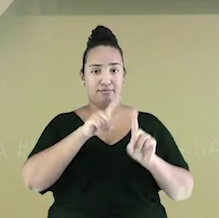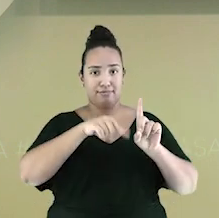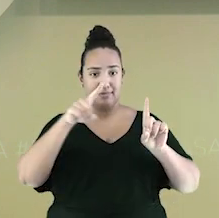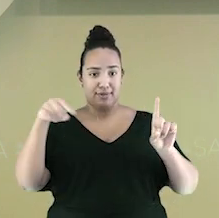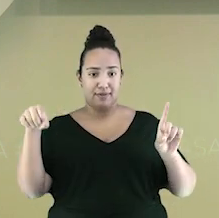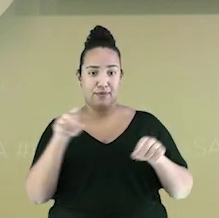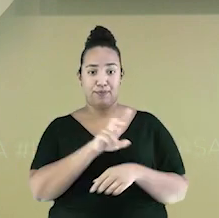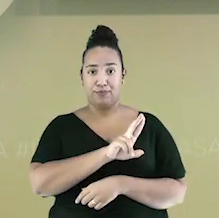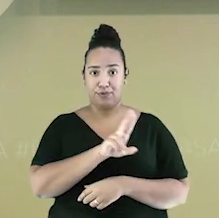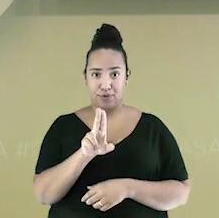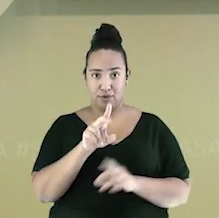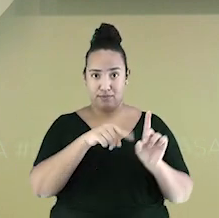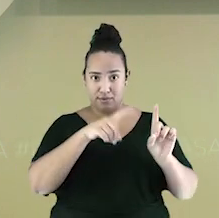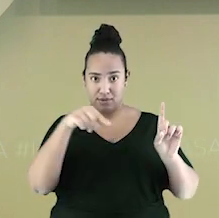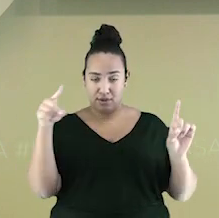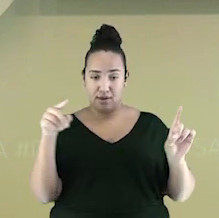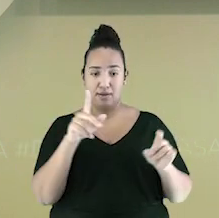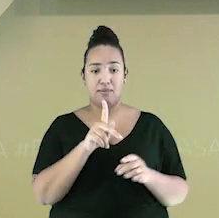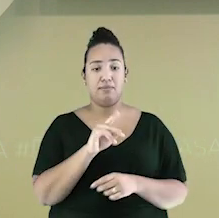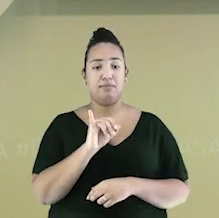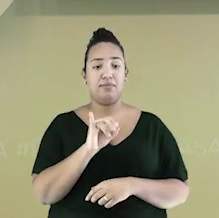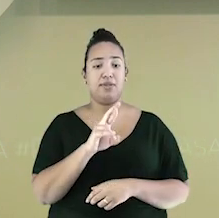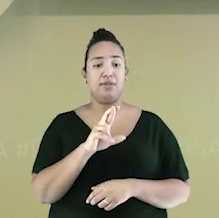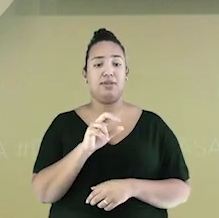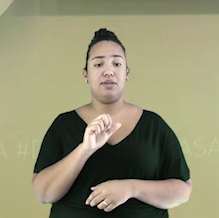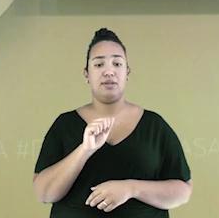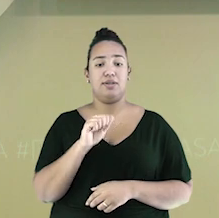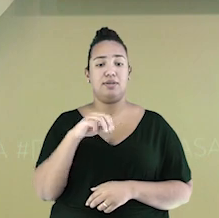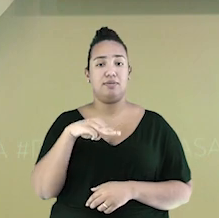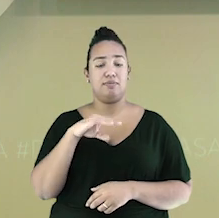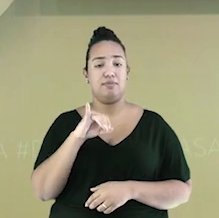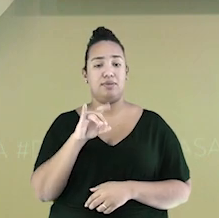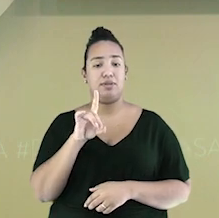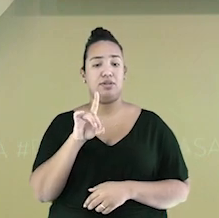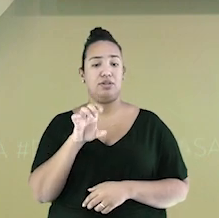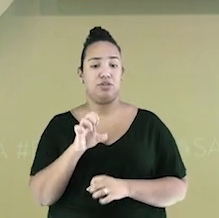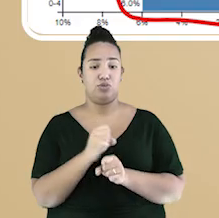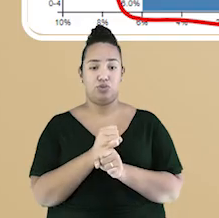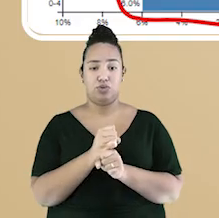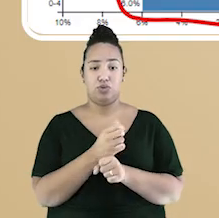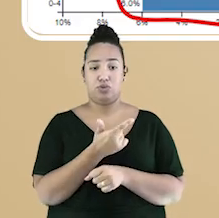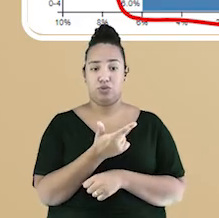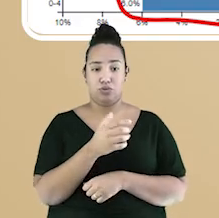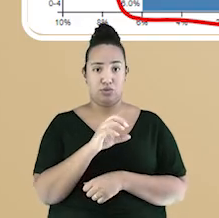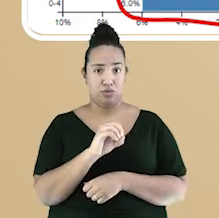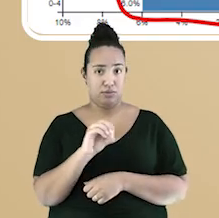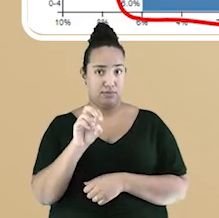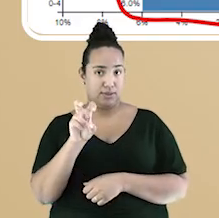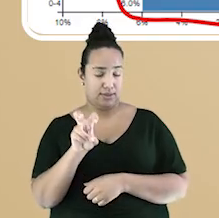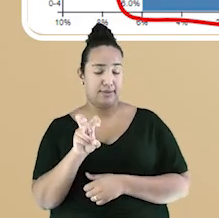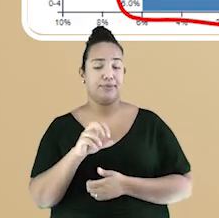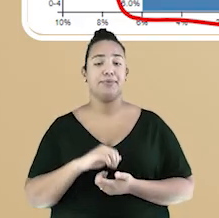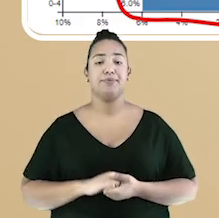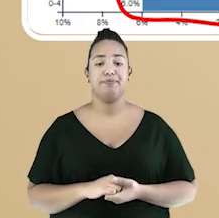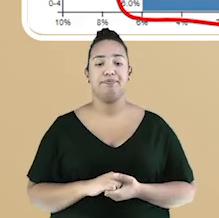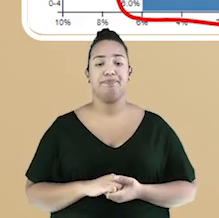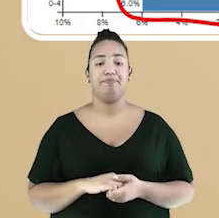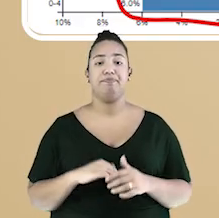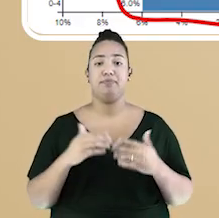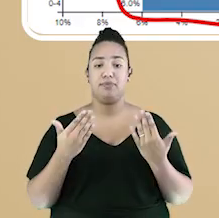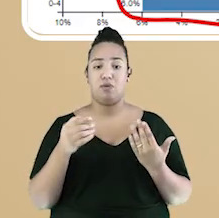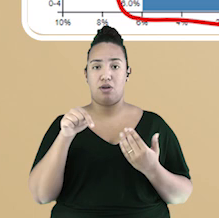gráfico chamado de pirâmide etária, do ano de 2005 da Índia. Primeiro, vamos entender que as